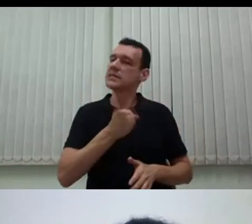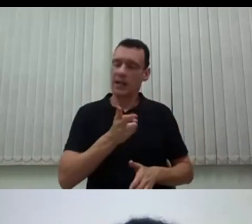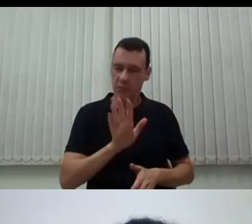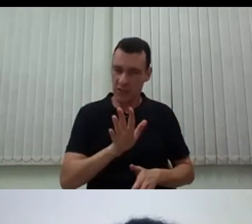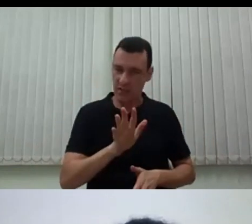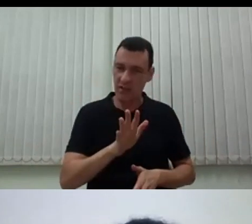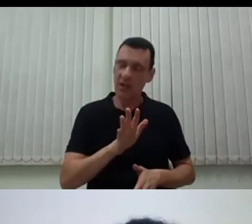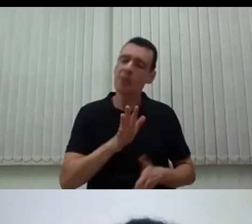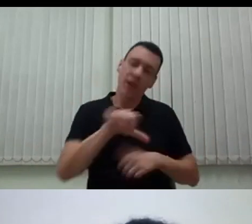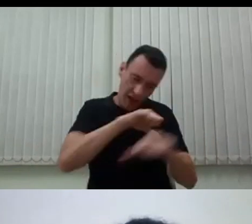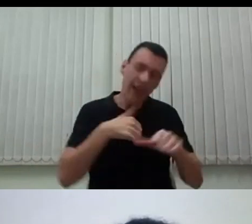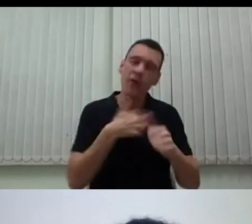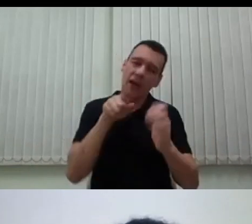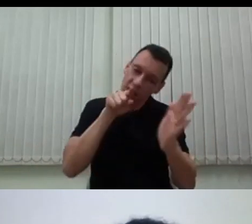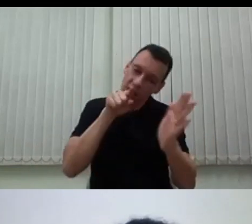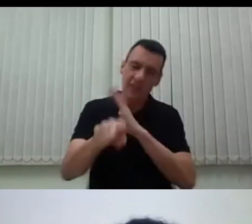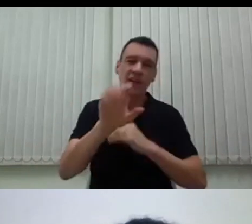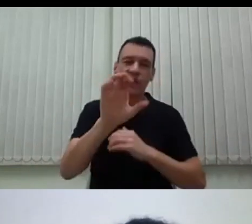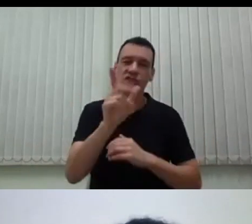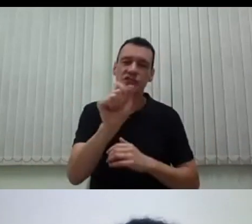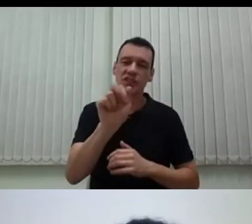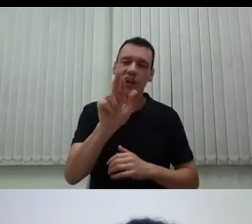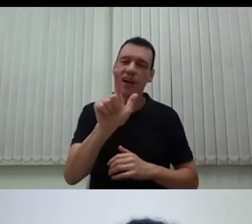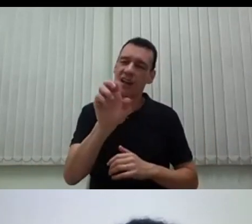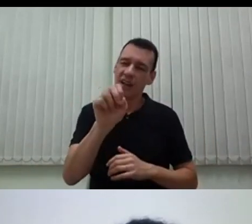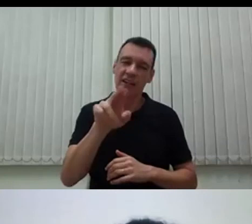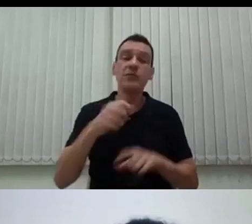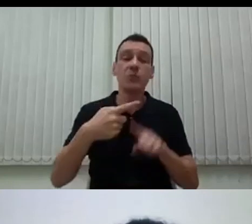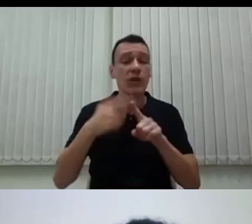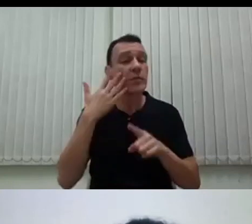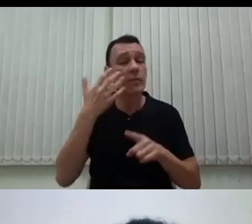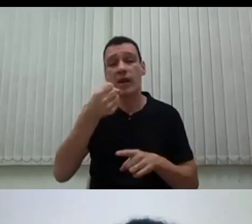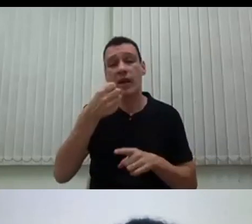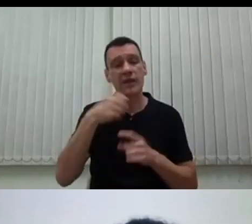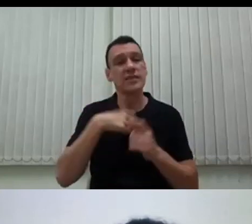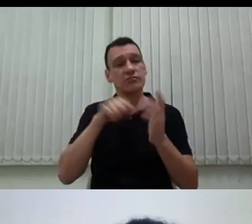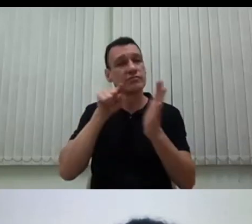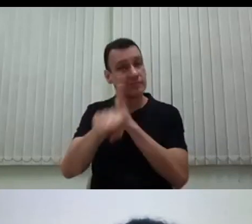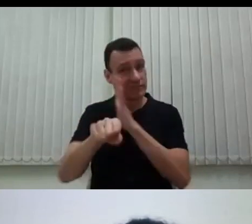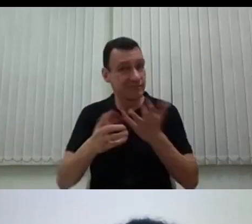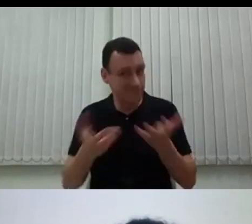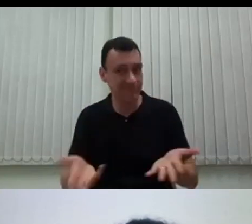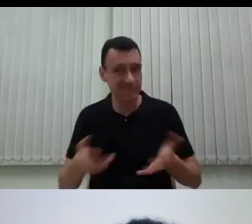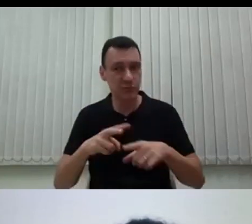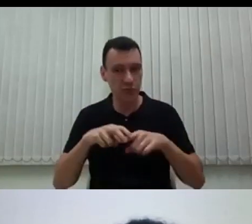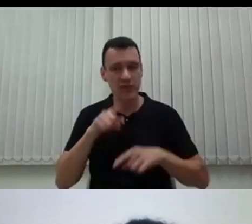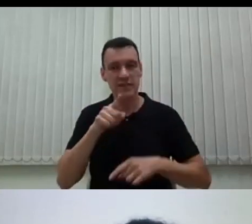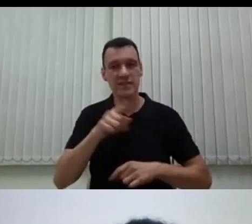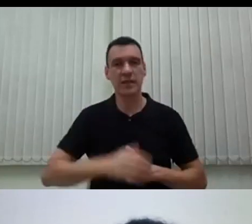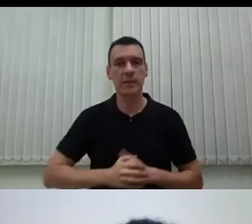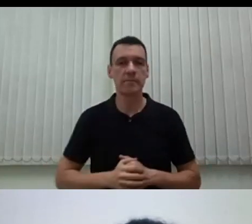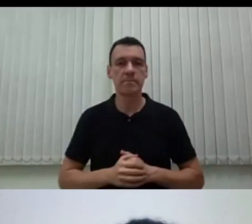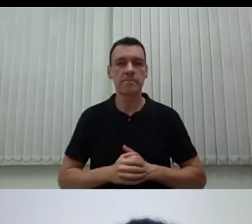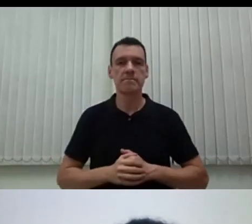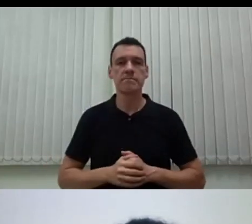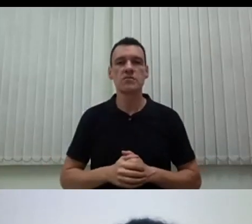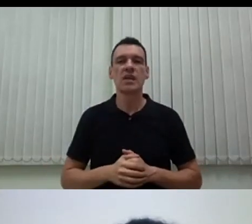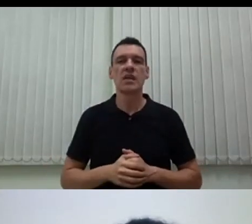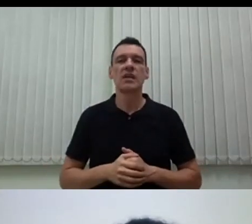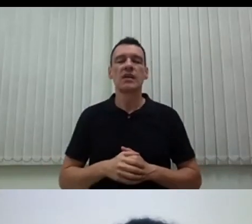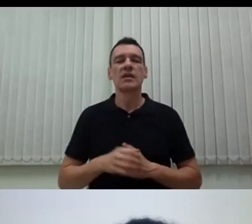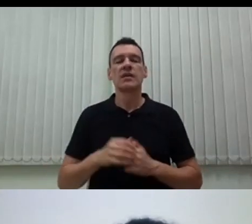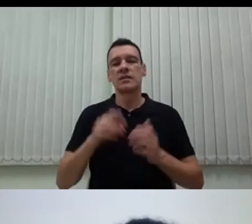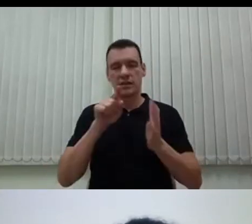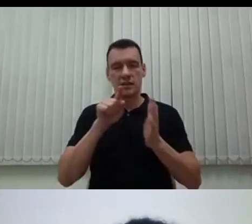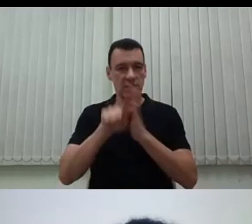ser coparticipante desse processo de transformação. Devemos, além das intérpretes negras e negros no